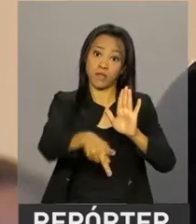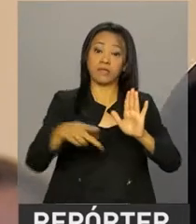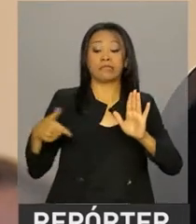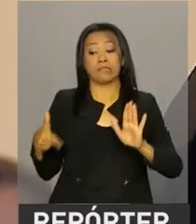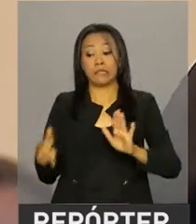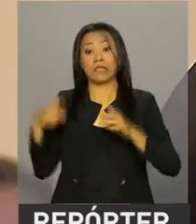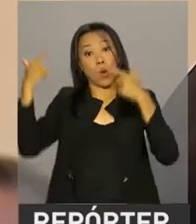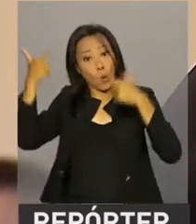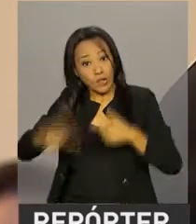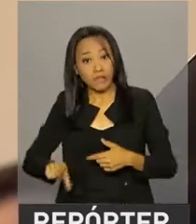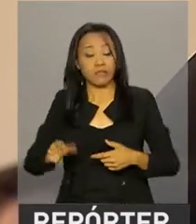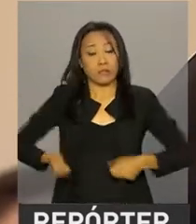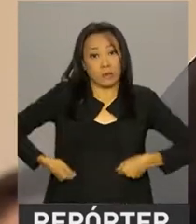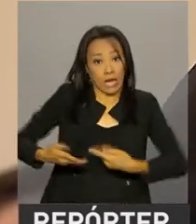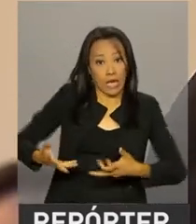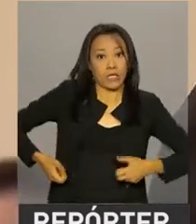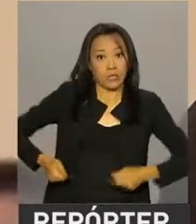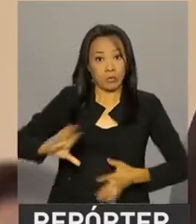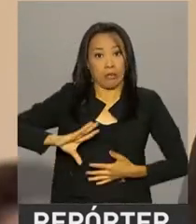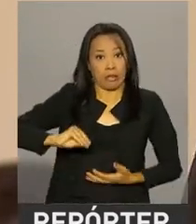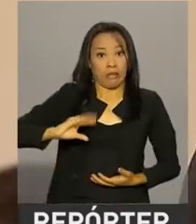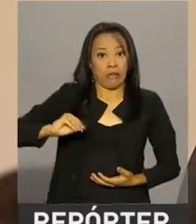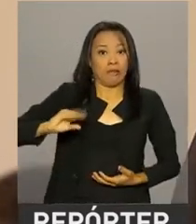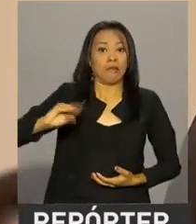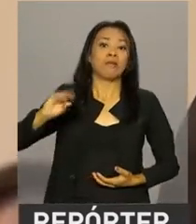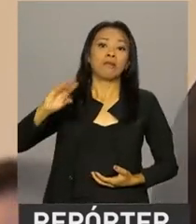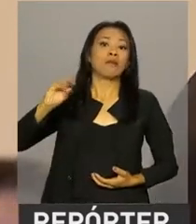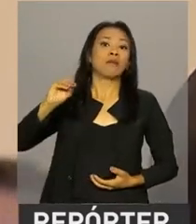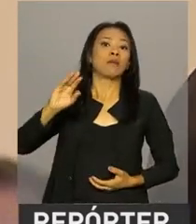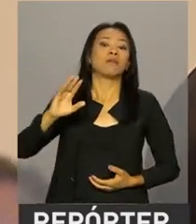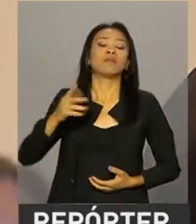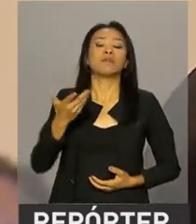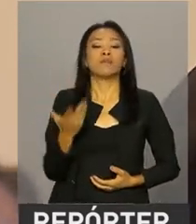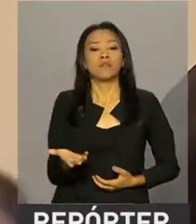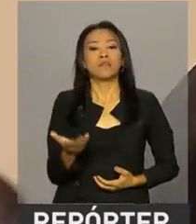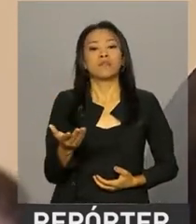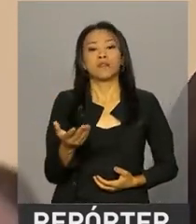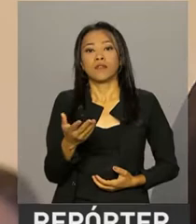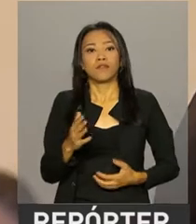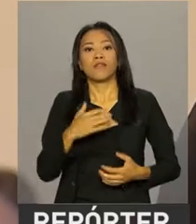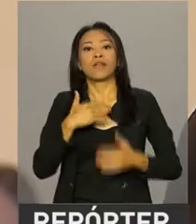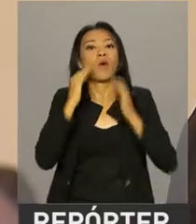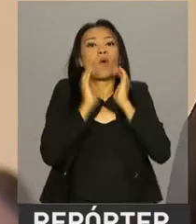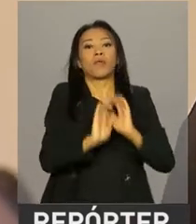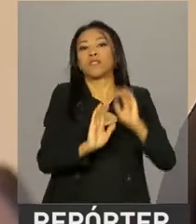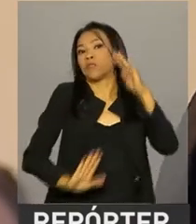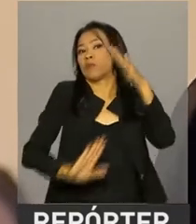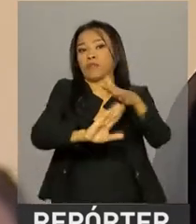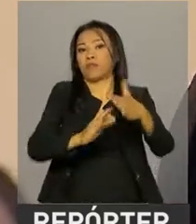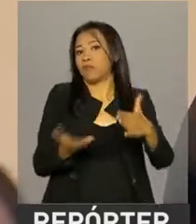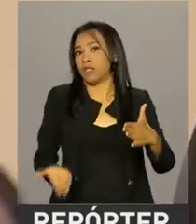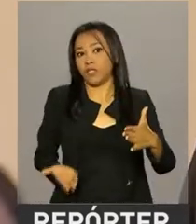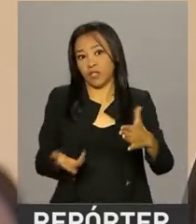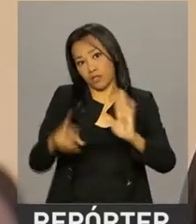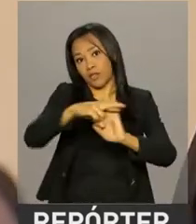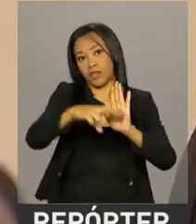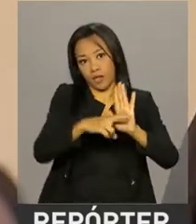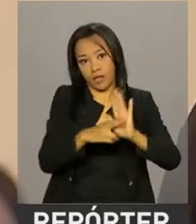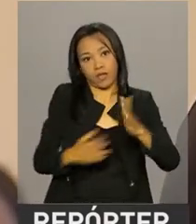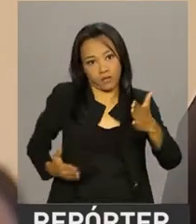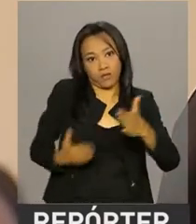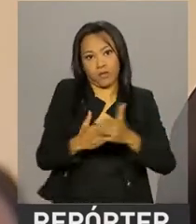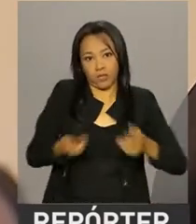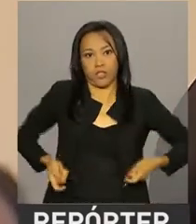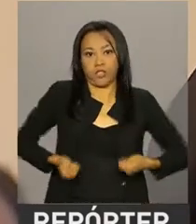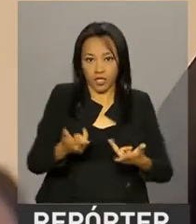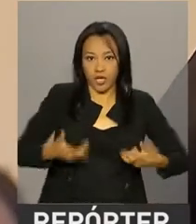públicas crescendo. O teto, certamente, não pode ser obedecido, porque a despesa da Previdência começa